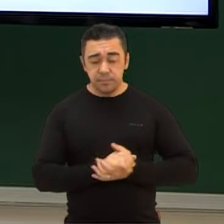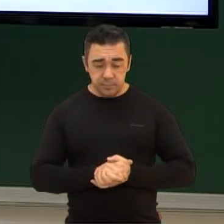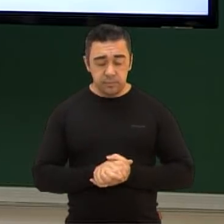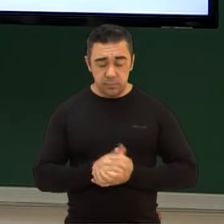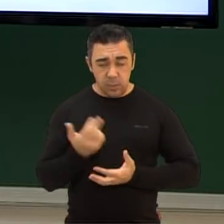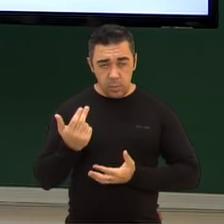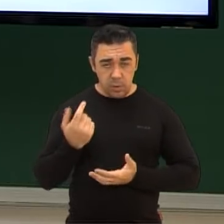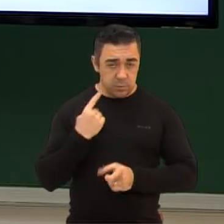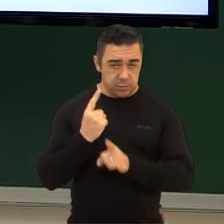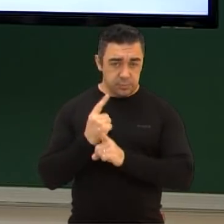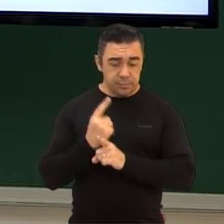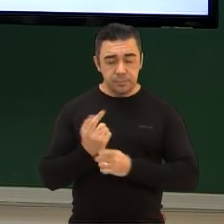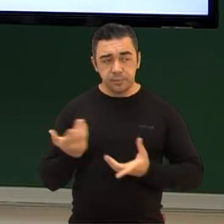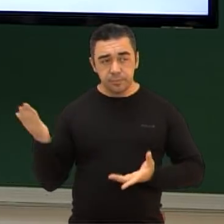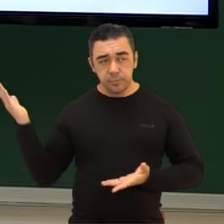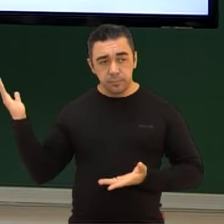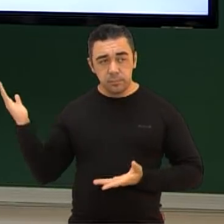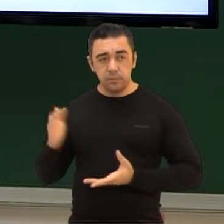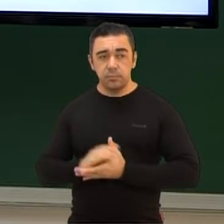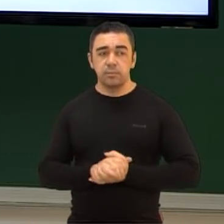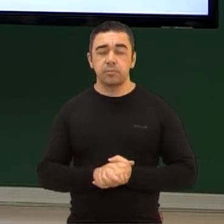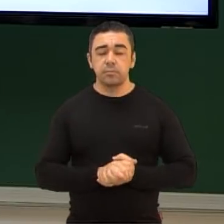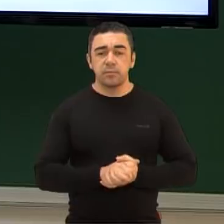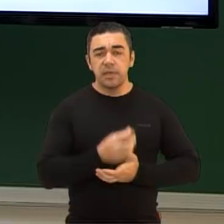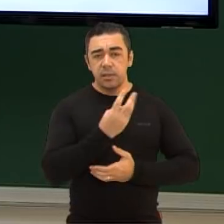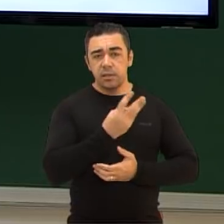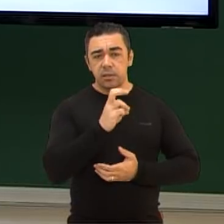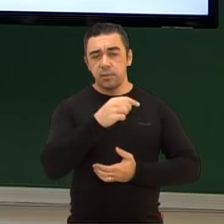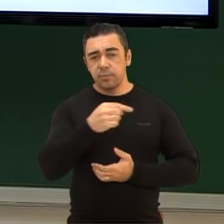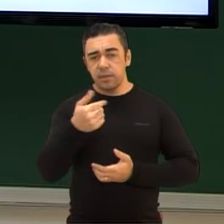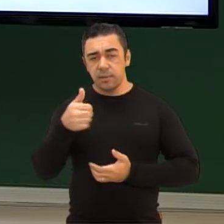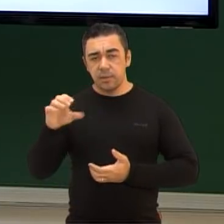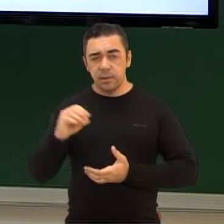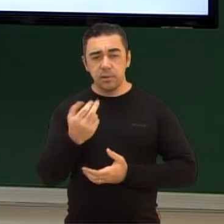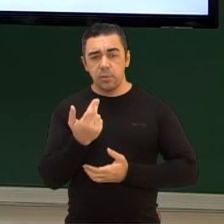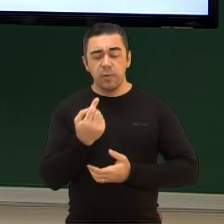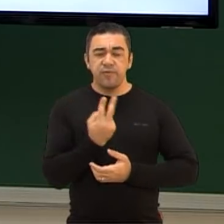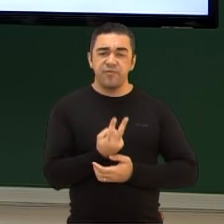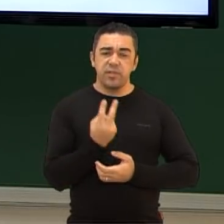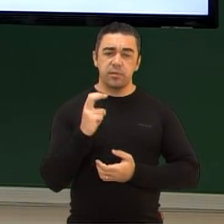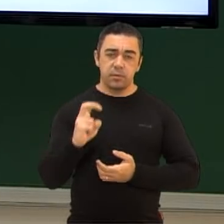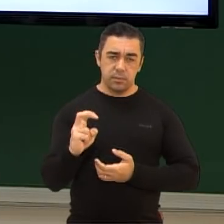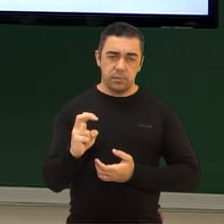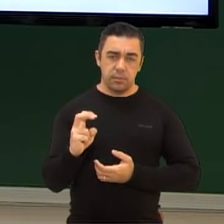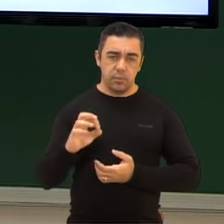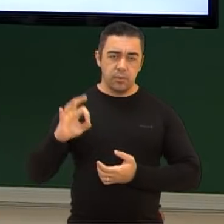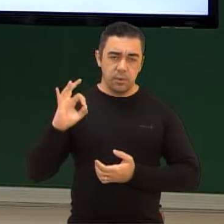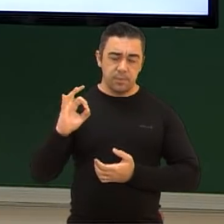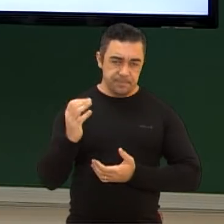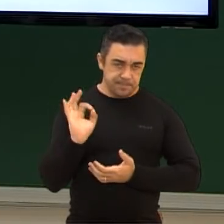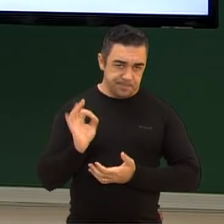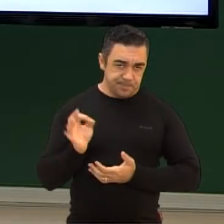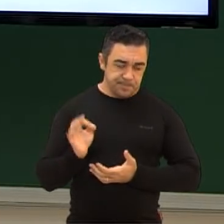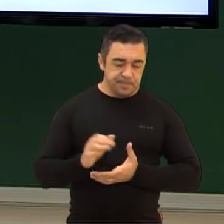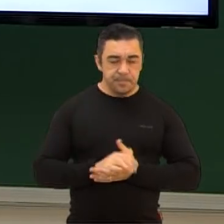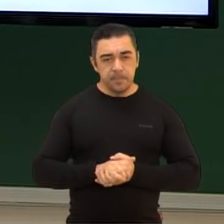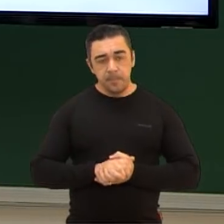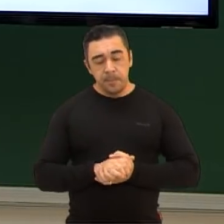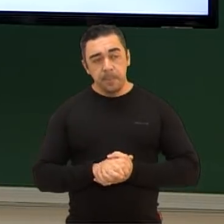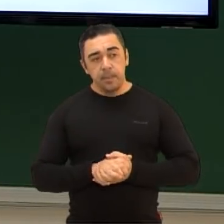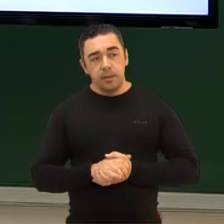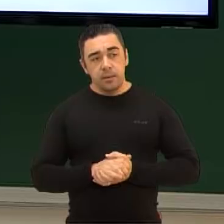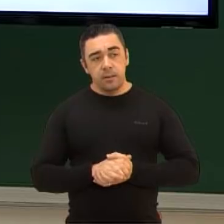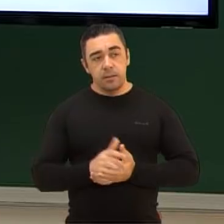foi o que nós descobrimos. 35 menos 10 é igual a 25 graus. Então,